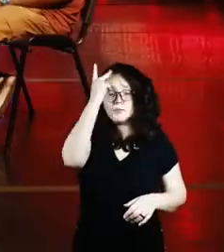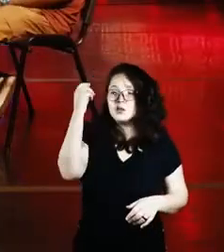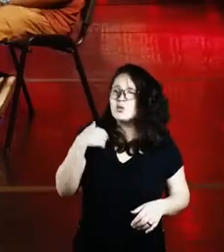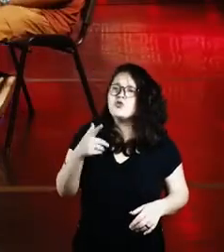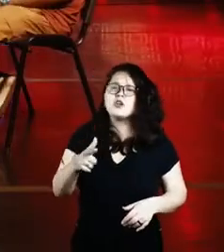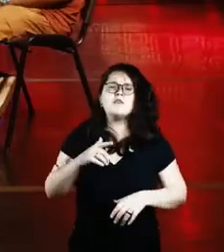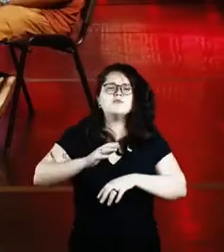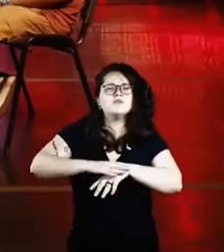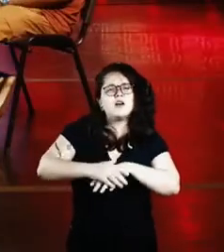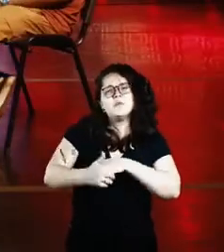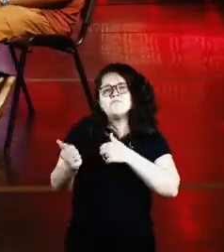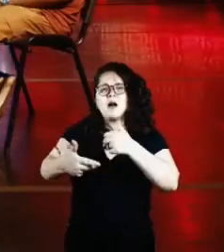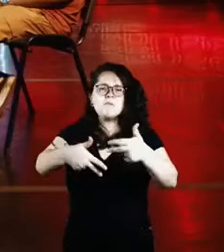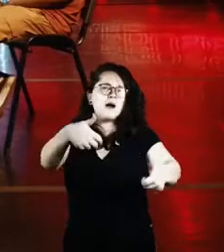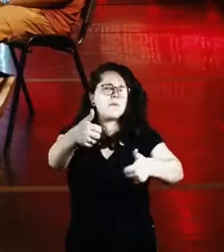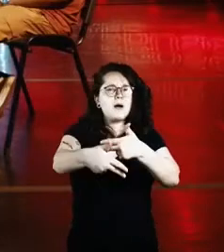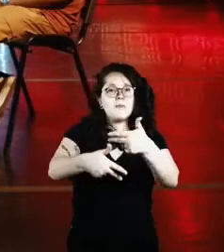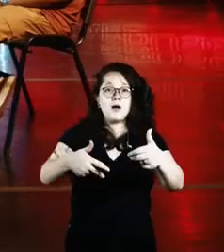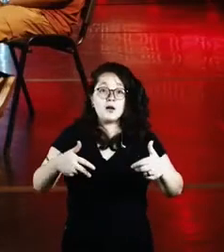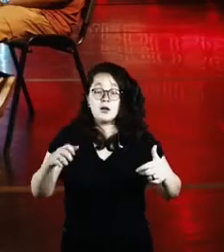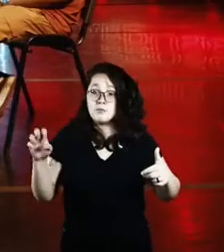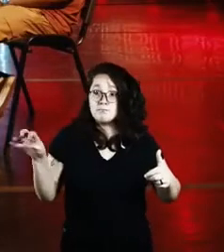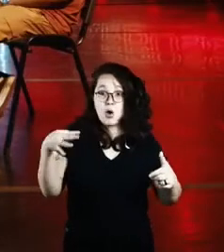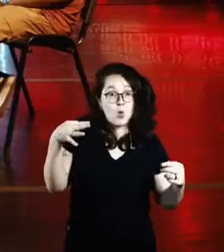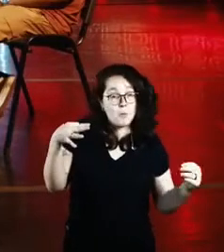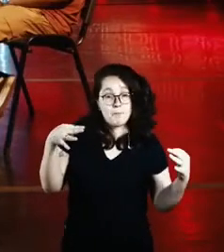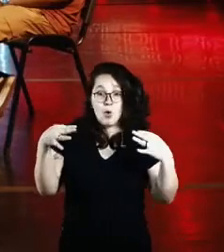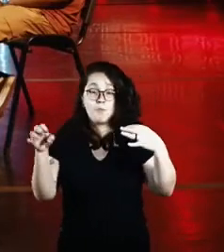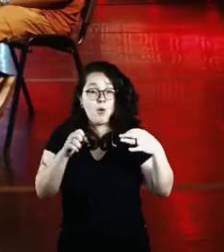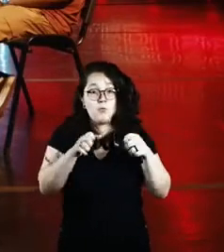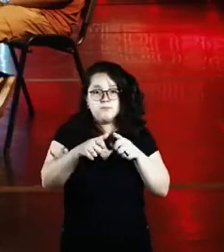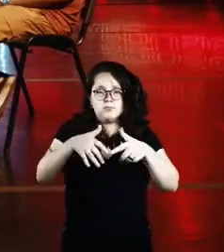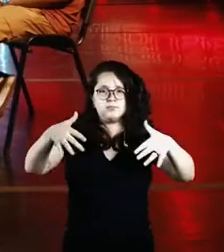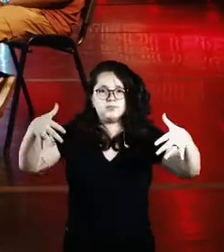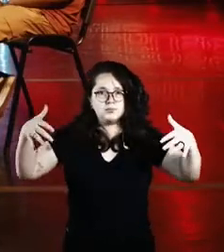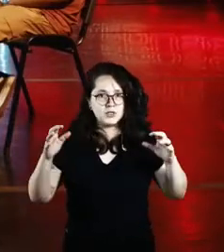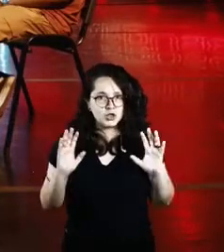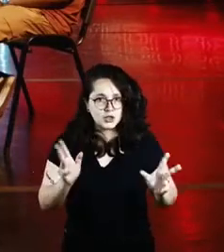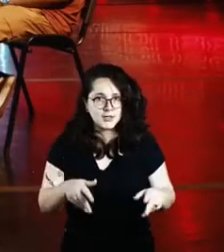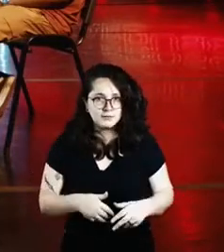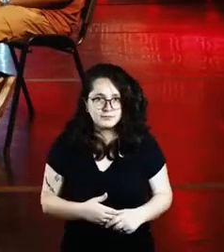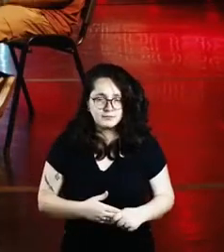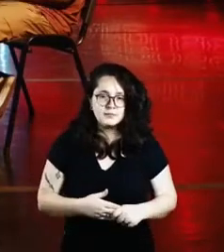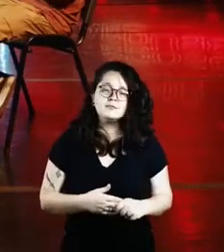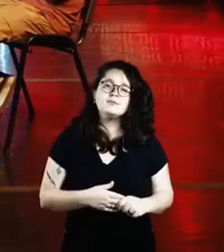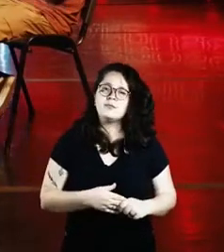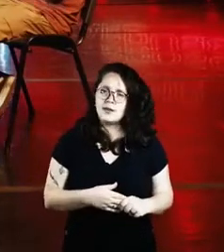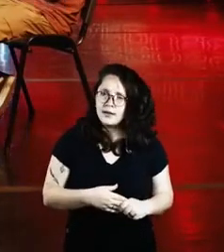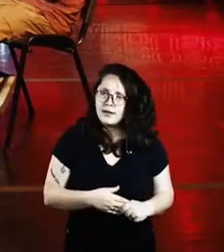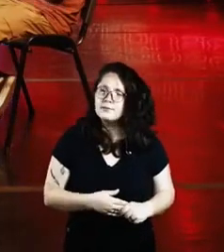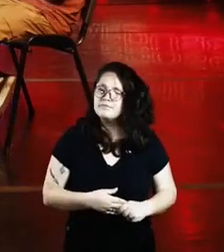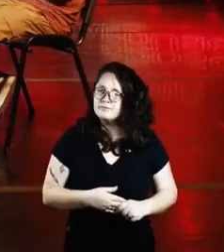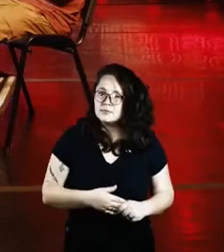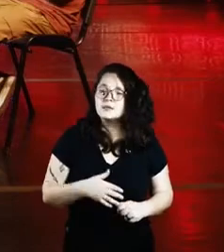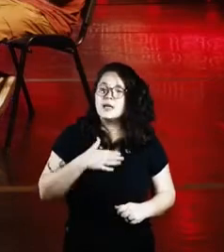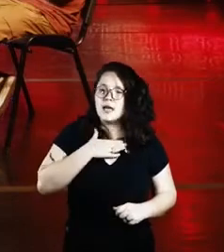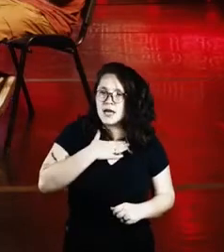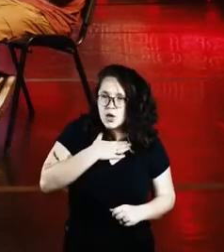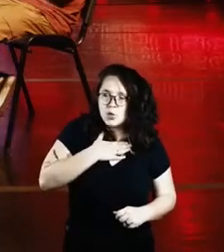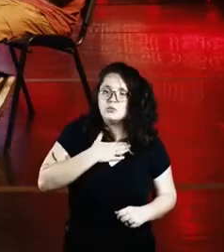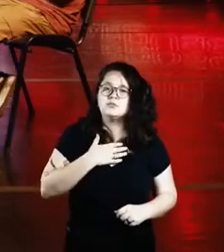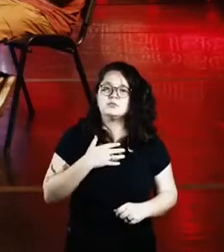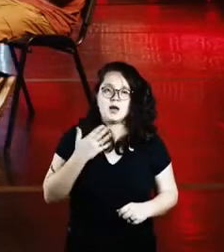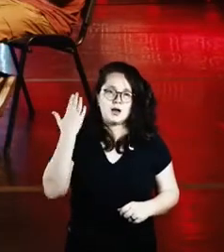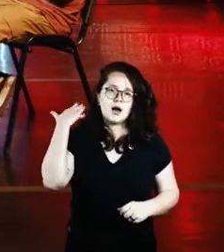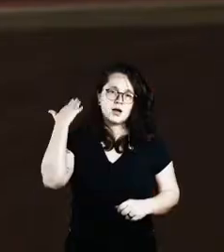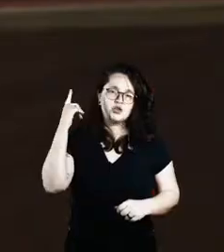rap e já tem uma força dos outros e o negócio cresce. Família, eu tive o privilégio e